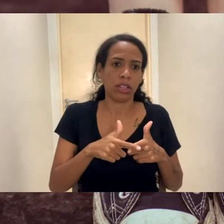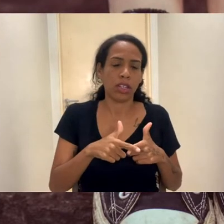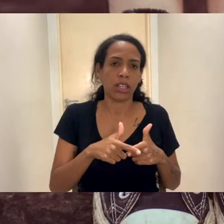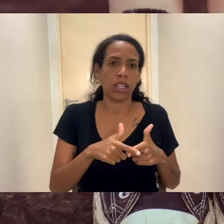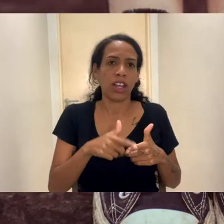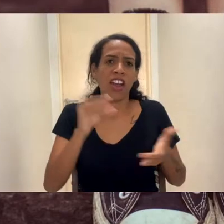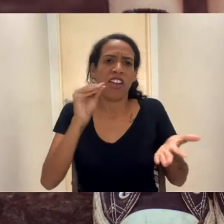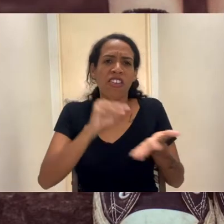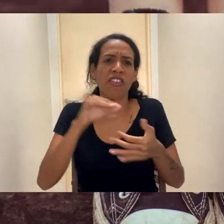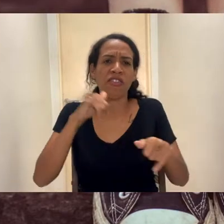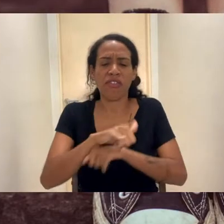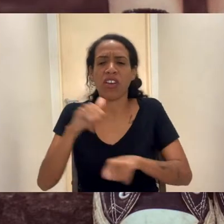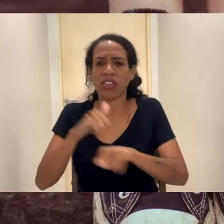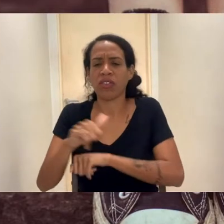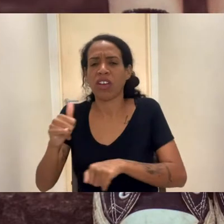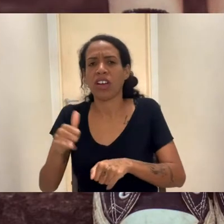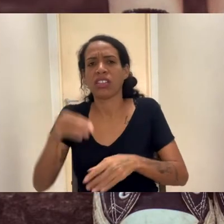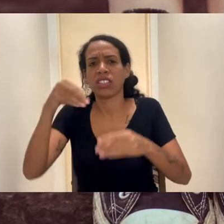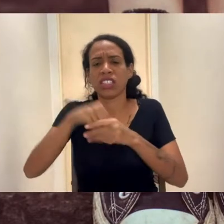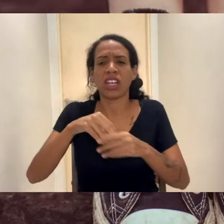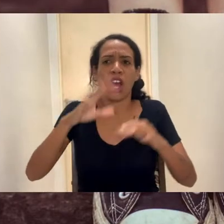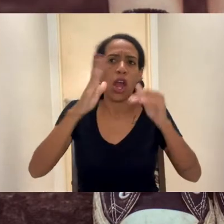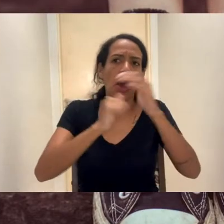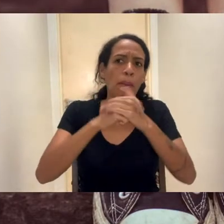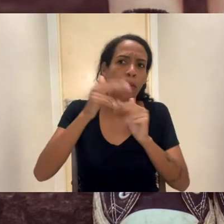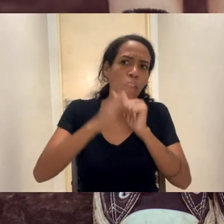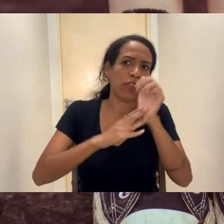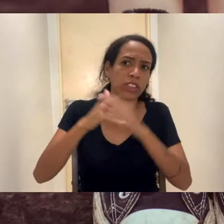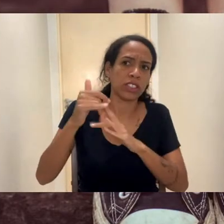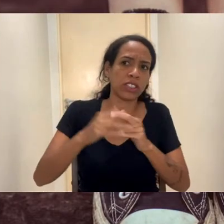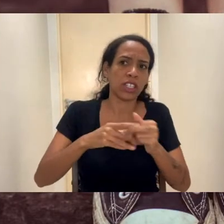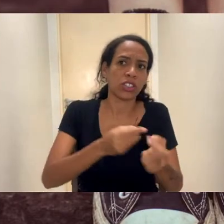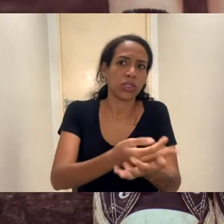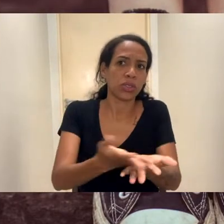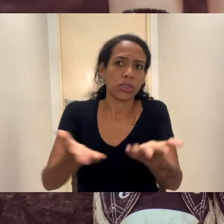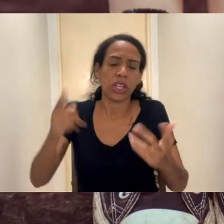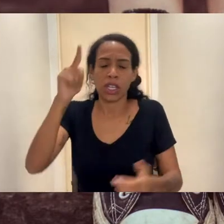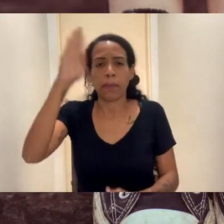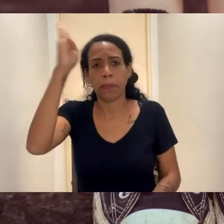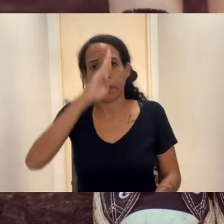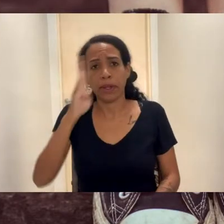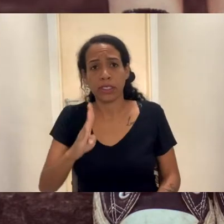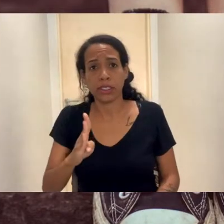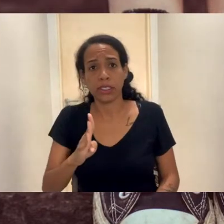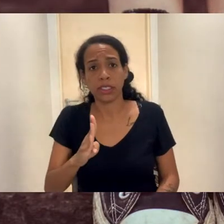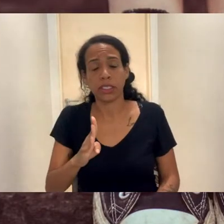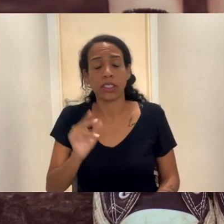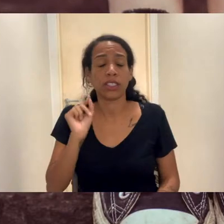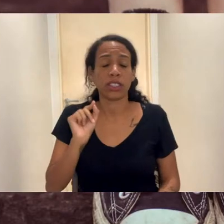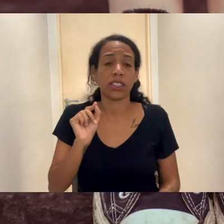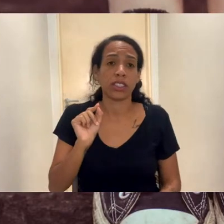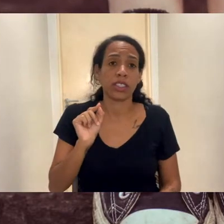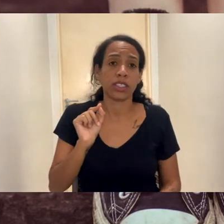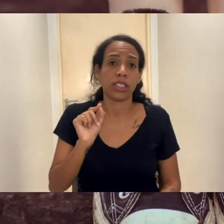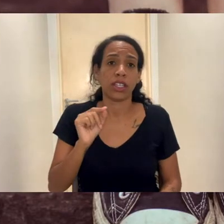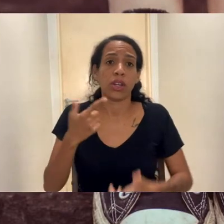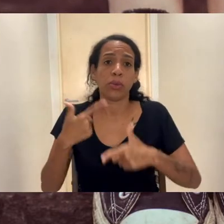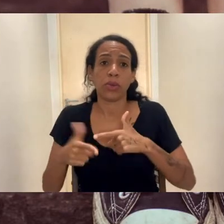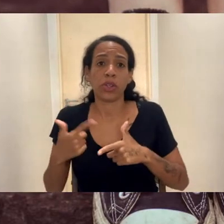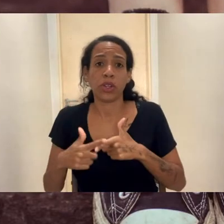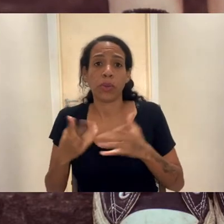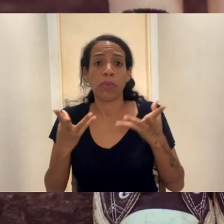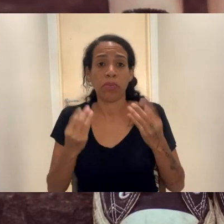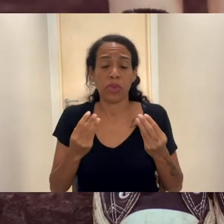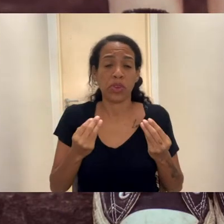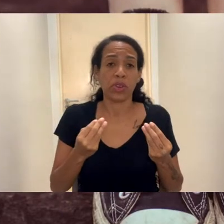profissionais, né, na maior parte das unidades de socioeducação espalhadas aí pelo Brasil, o que prejudica em muito